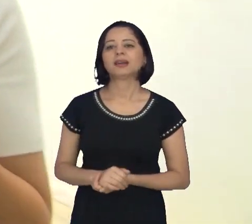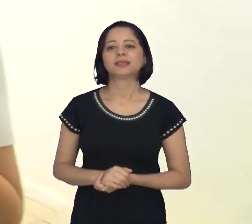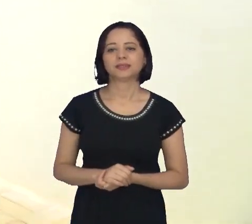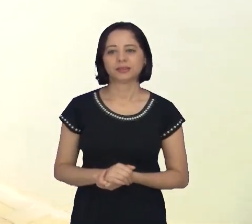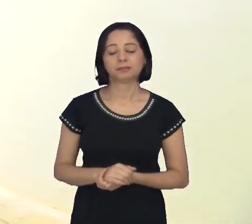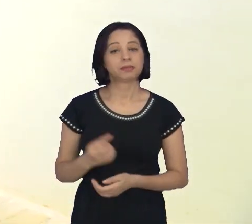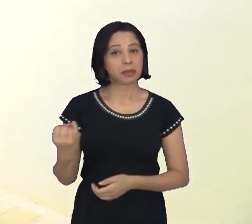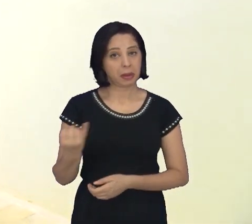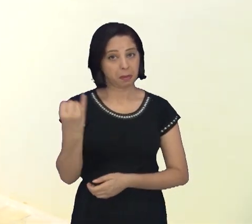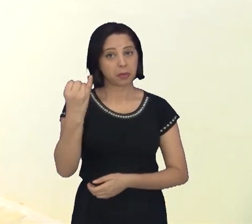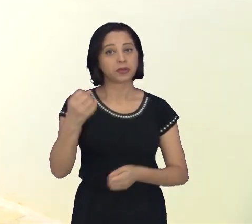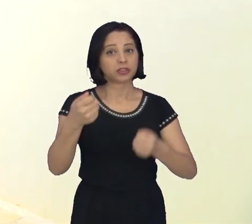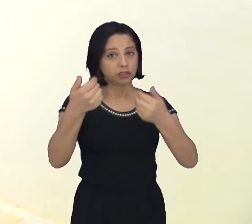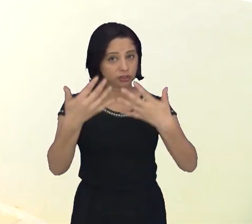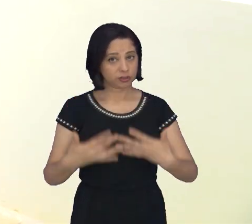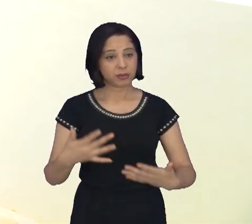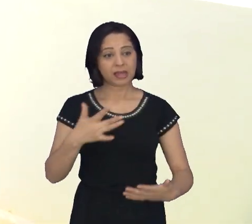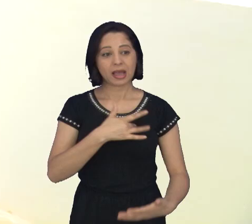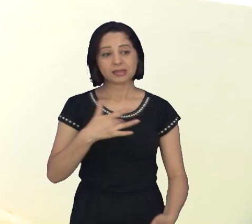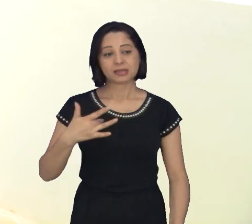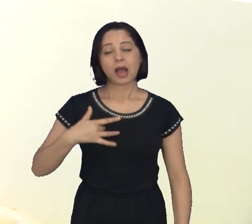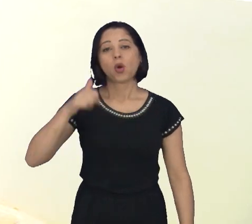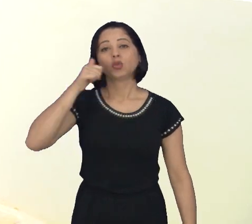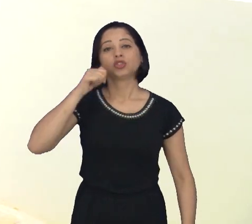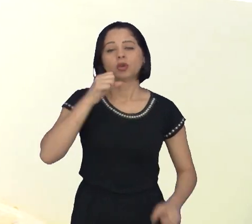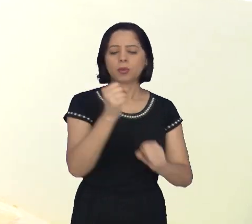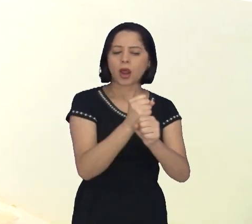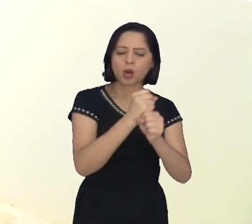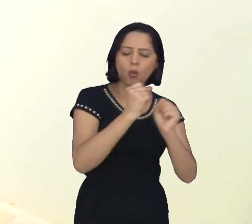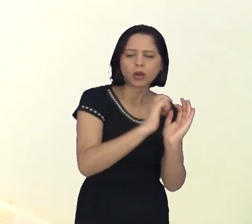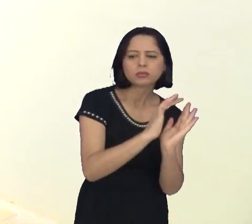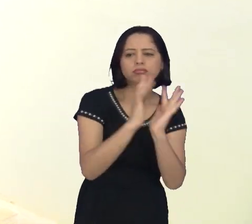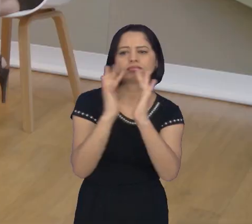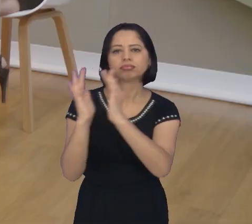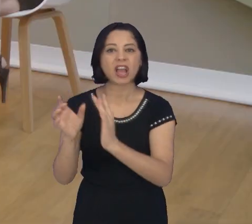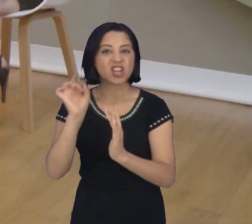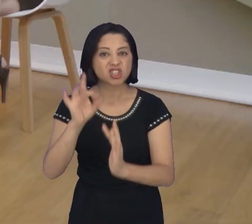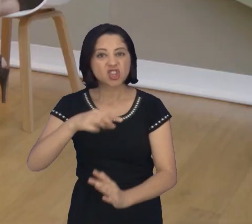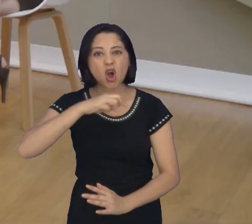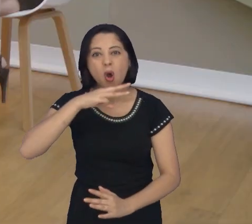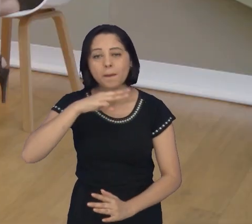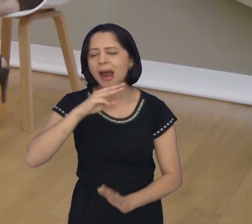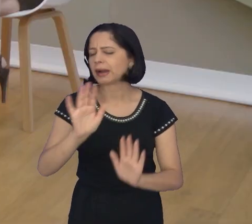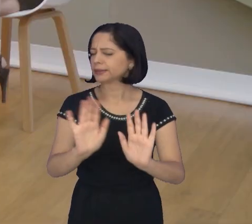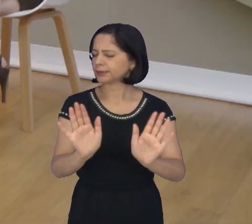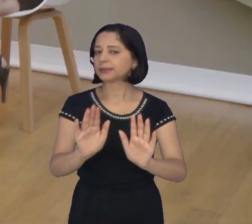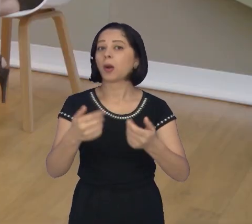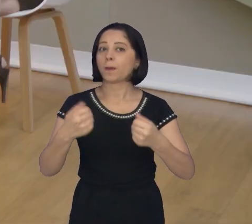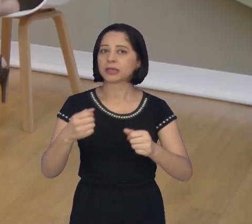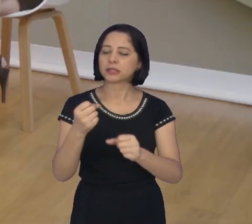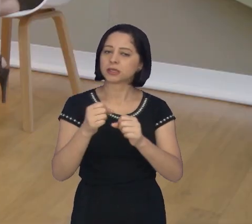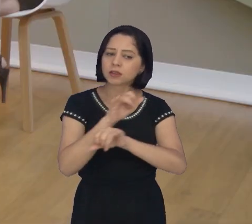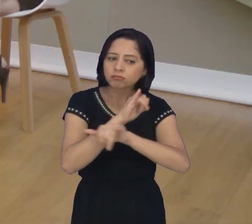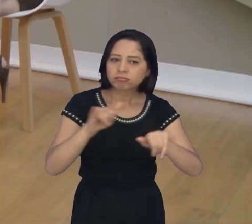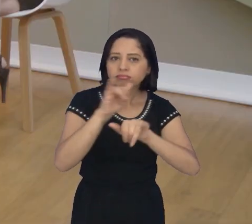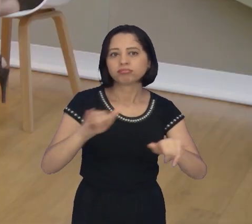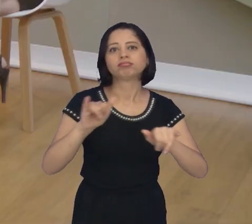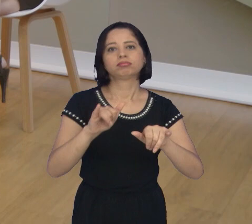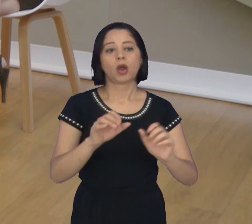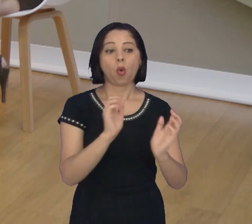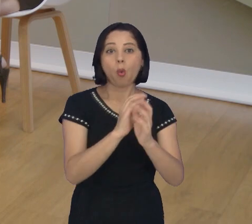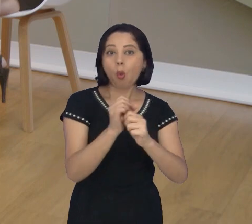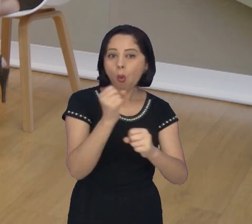É importante a gente falar sobre a saúde da mulher durante todo o ano, né? Não só durante o mês de março, que é o mês aí destinado às mulheres. E eu volto com você no